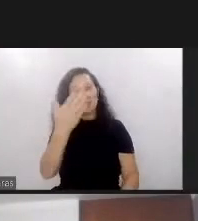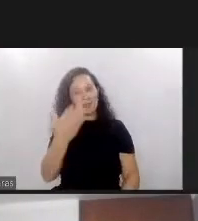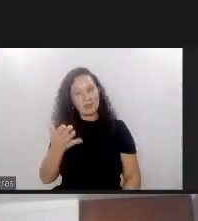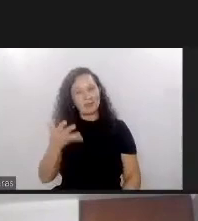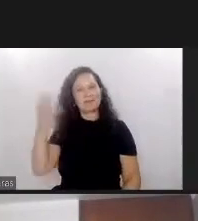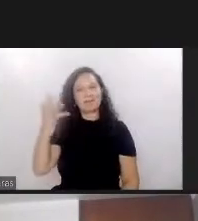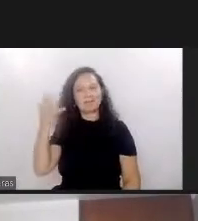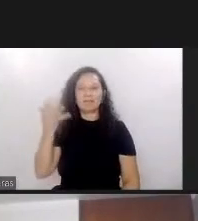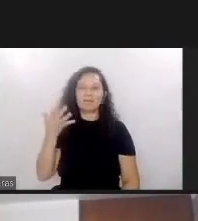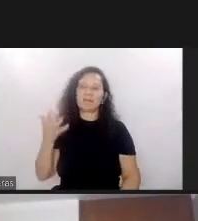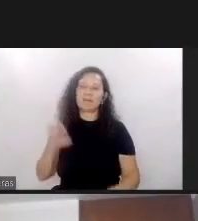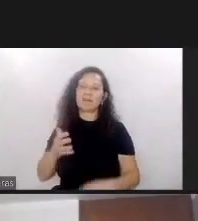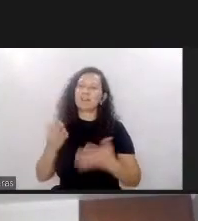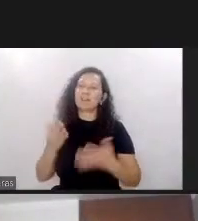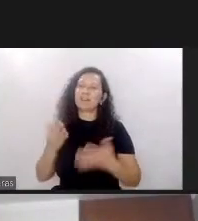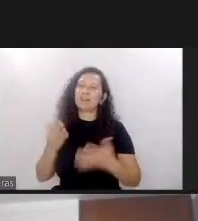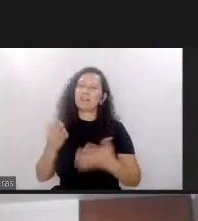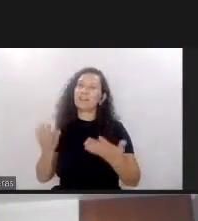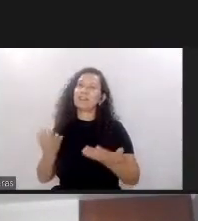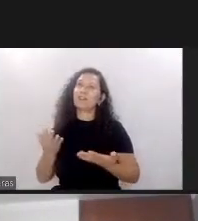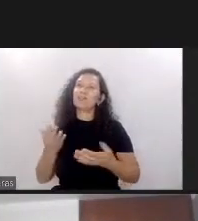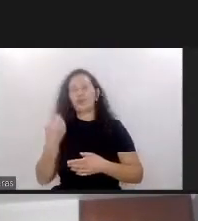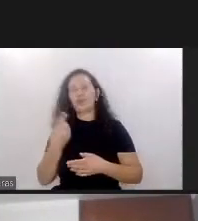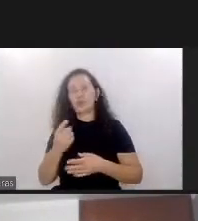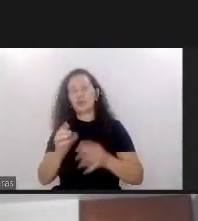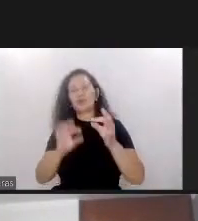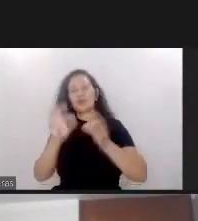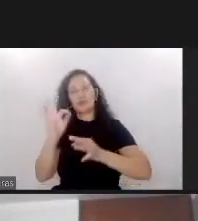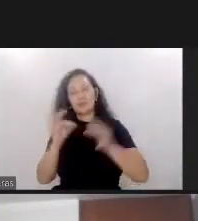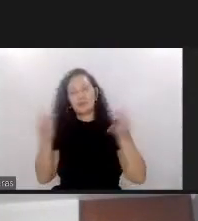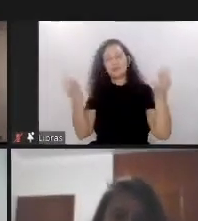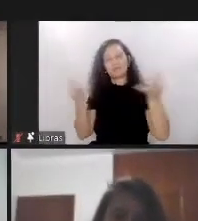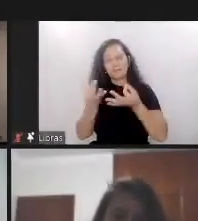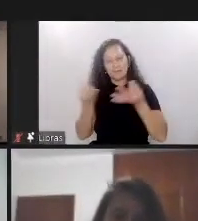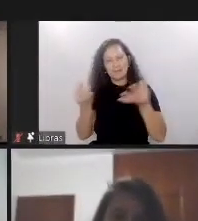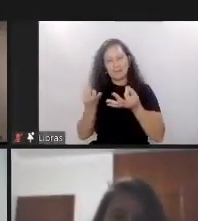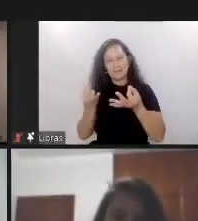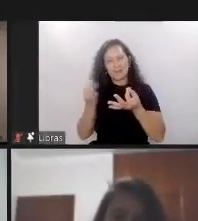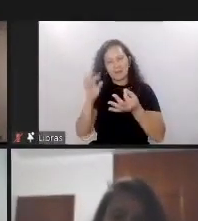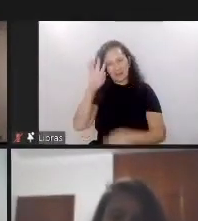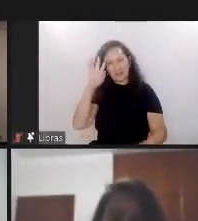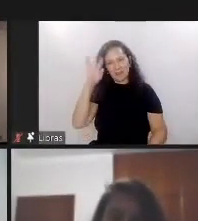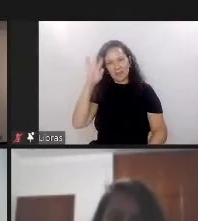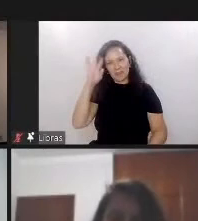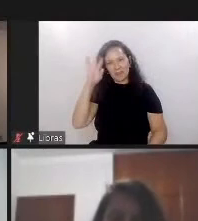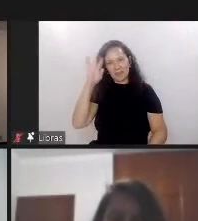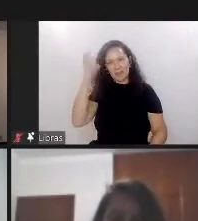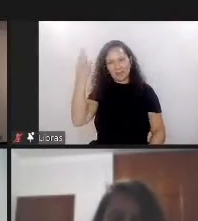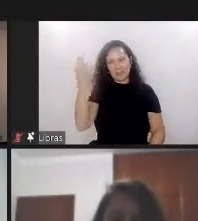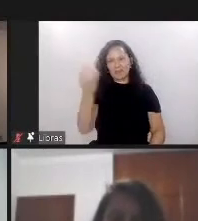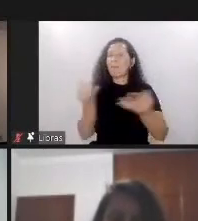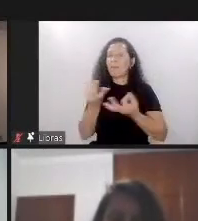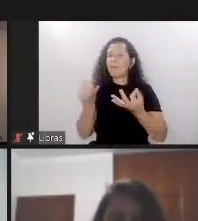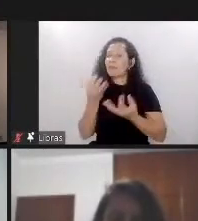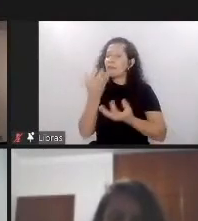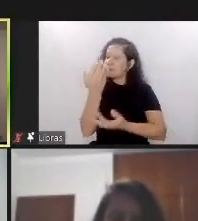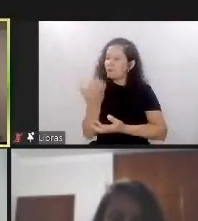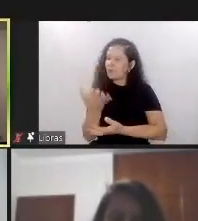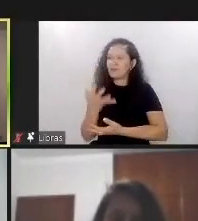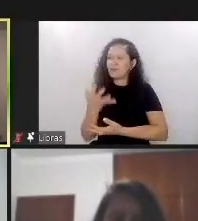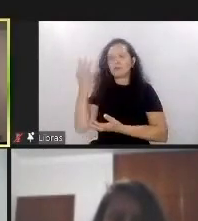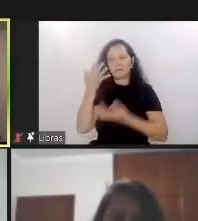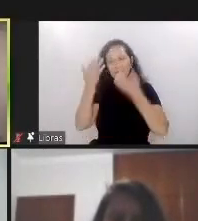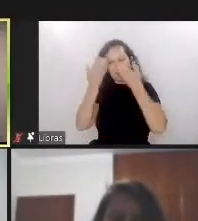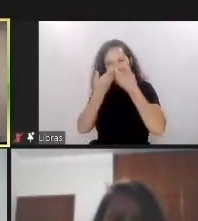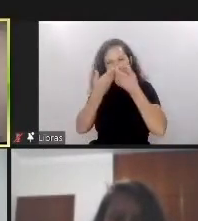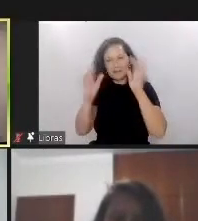fizemos tivemos uma decisão acertada de tê-lo como conferencista de abertura do sexto Enam Park. Elane,